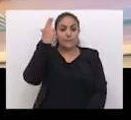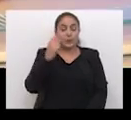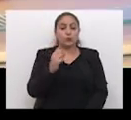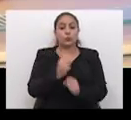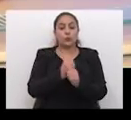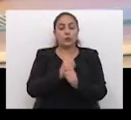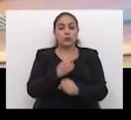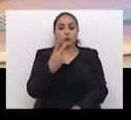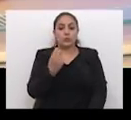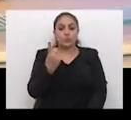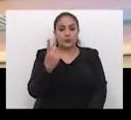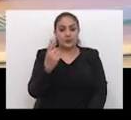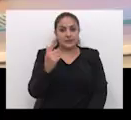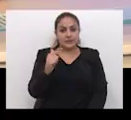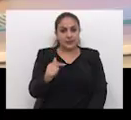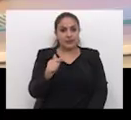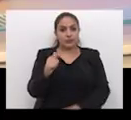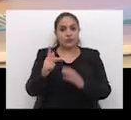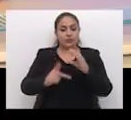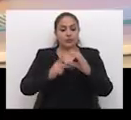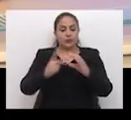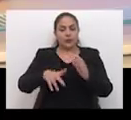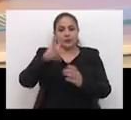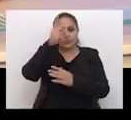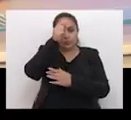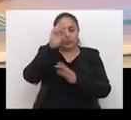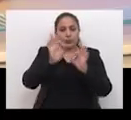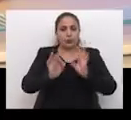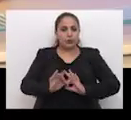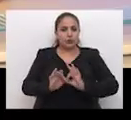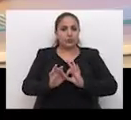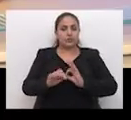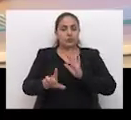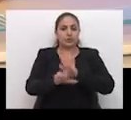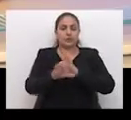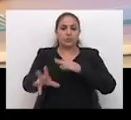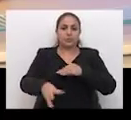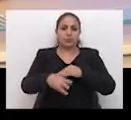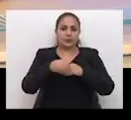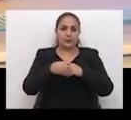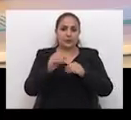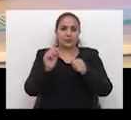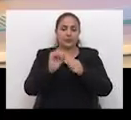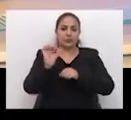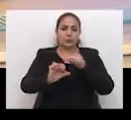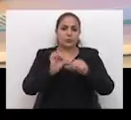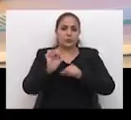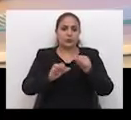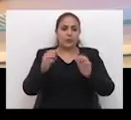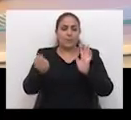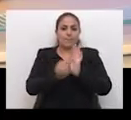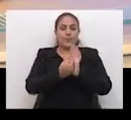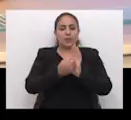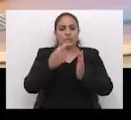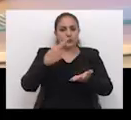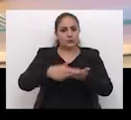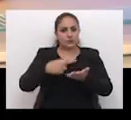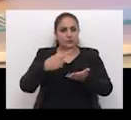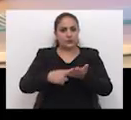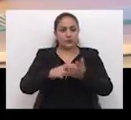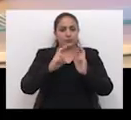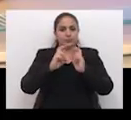de 2017, o Parlamento Municipal analisou o projeto de lei complementar que fez alterações ao